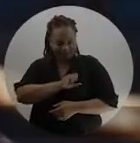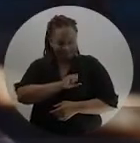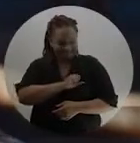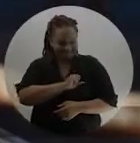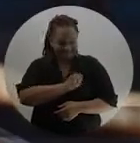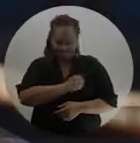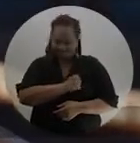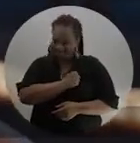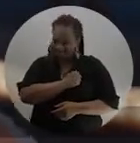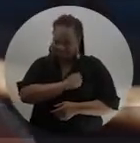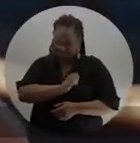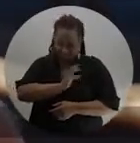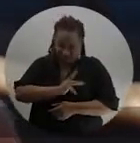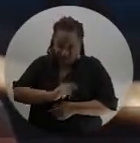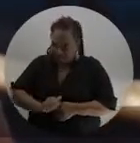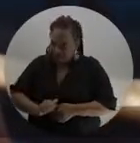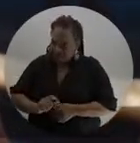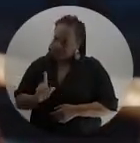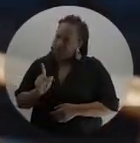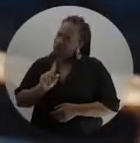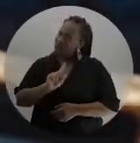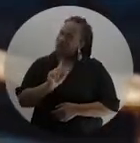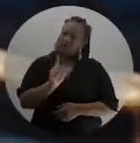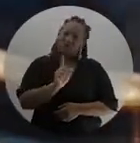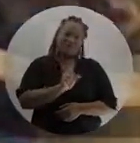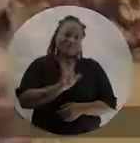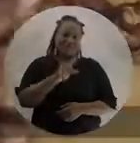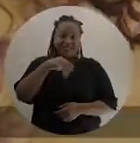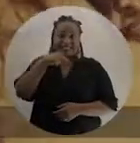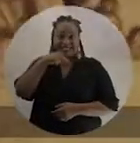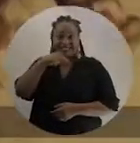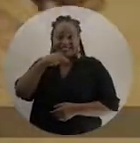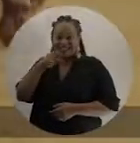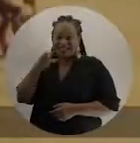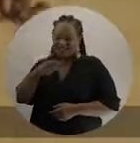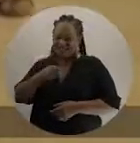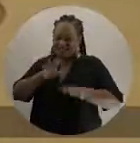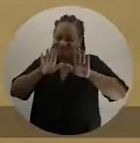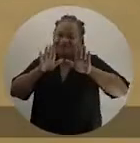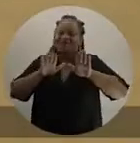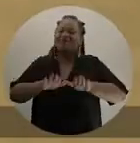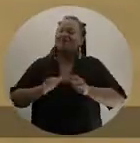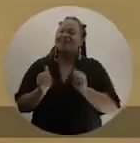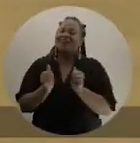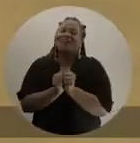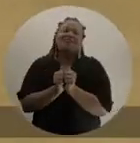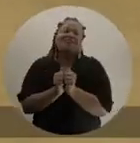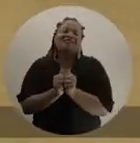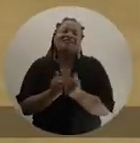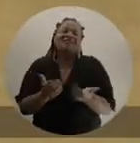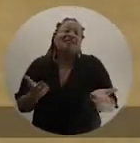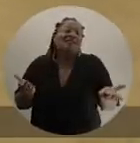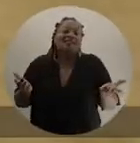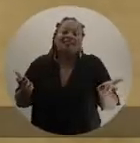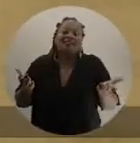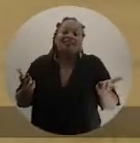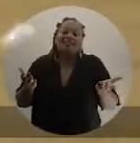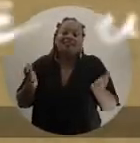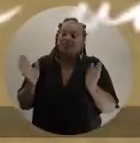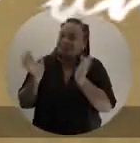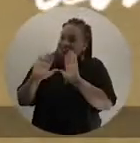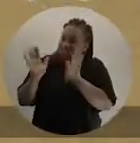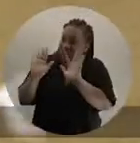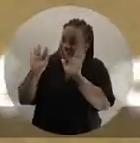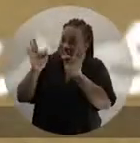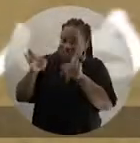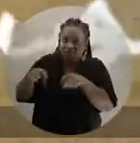gente não sai assim de repente. Neto veio para ficar. Então,